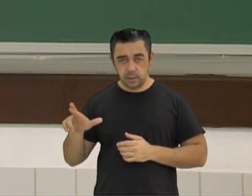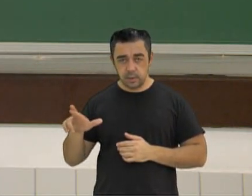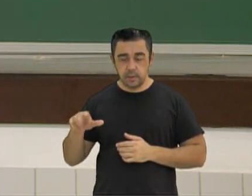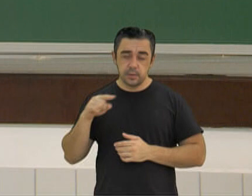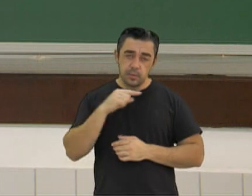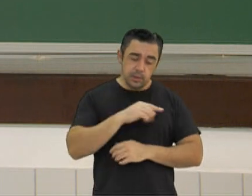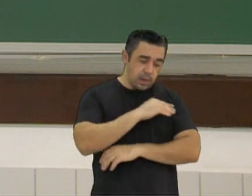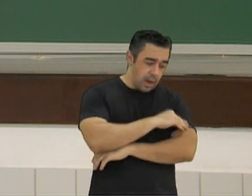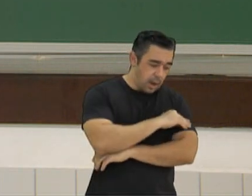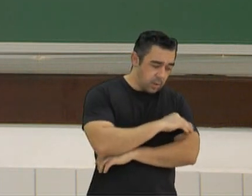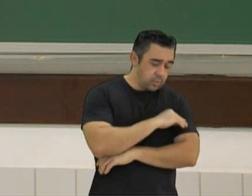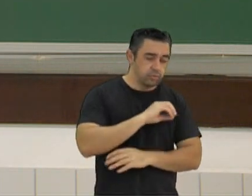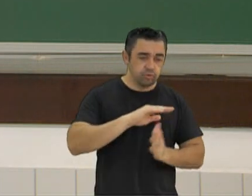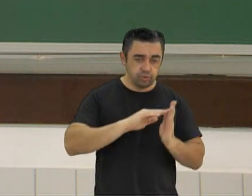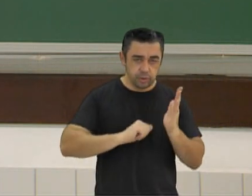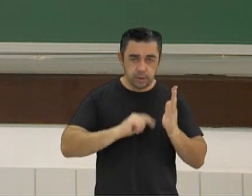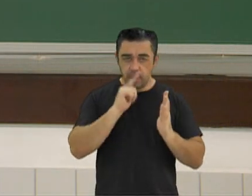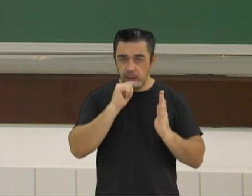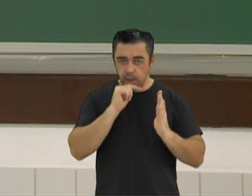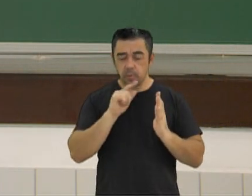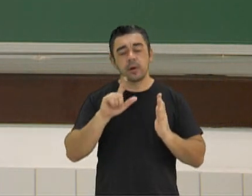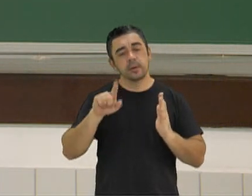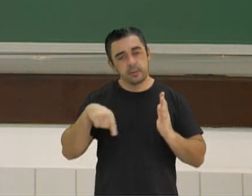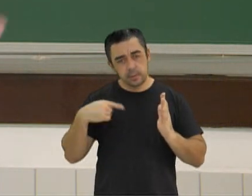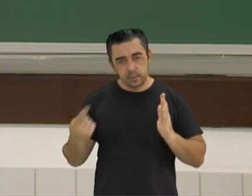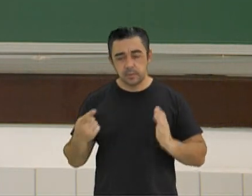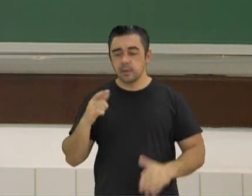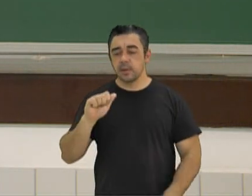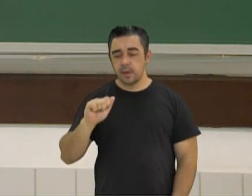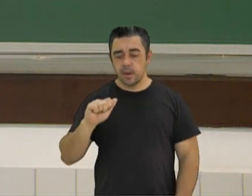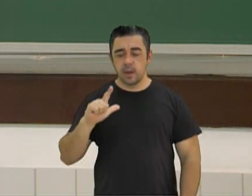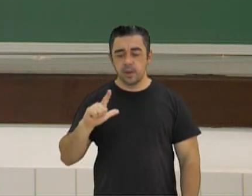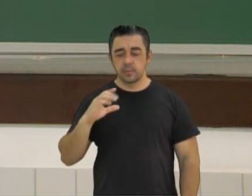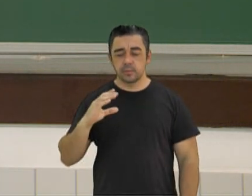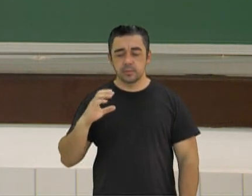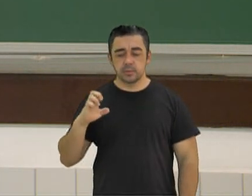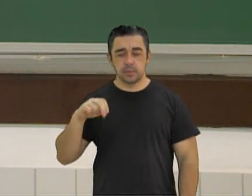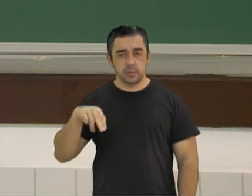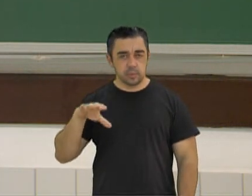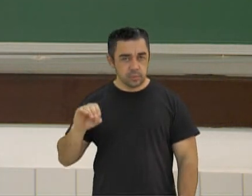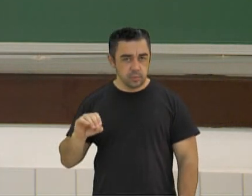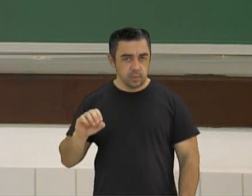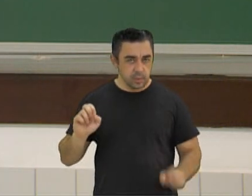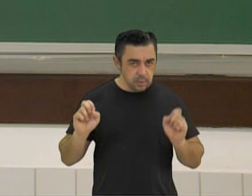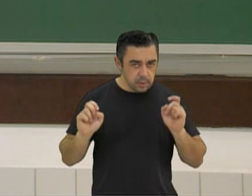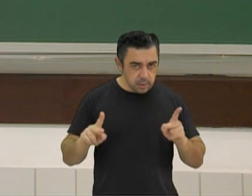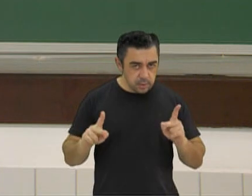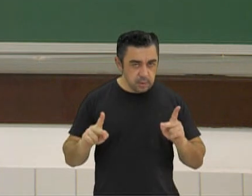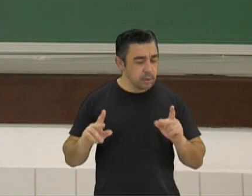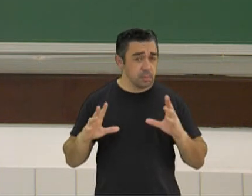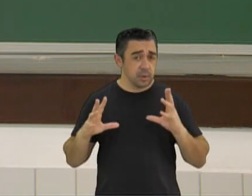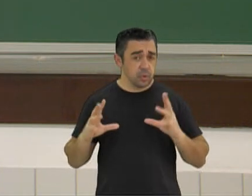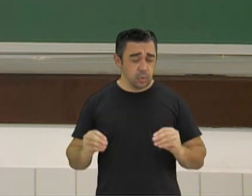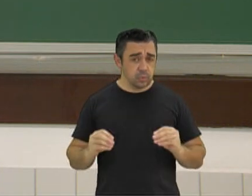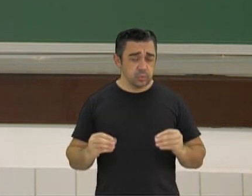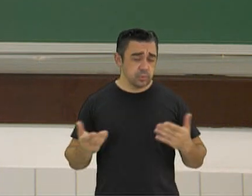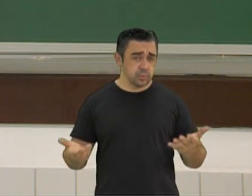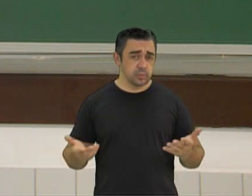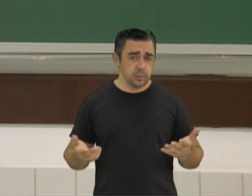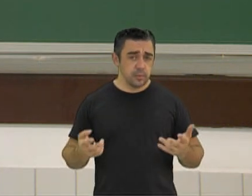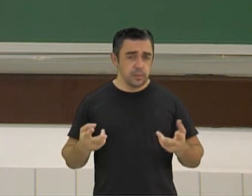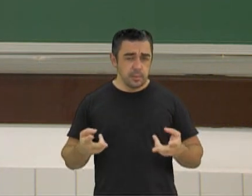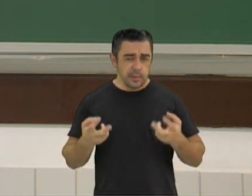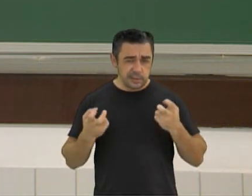libera água e forma-se daí um alceno, ok? Esse mecanismo vale para tudo, né? Então, se você anotar